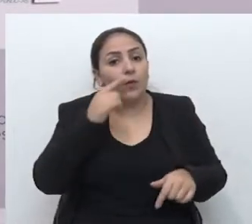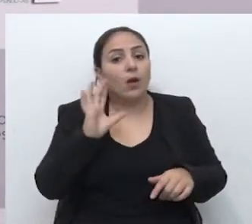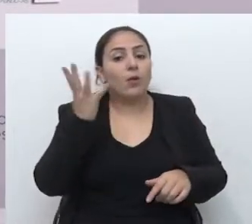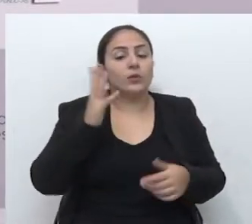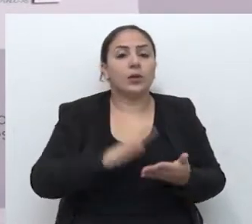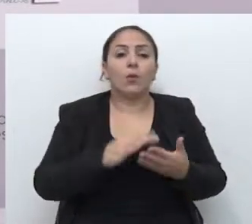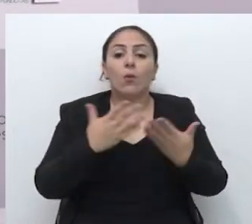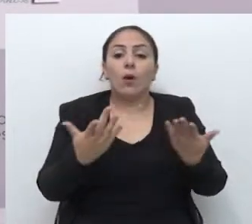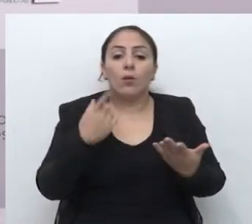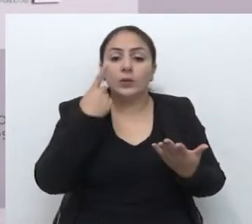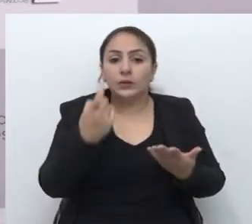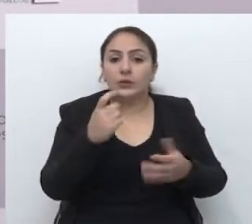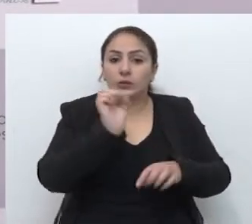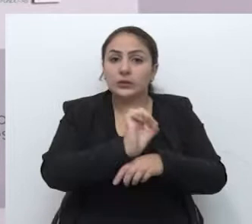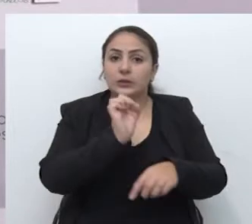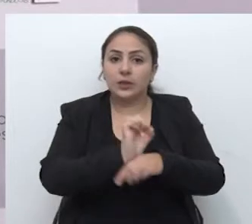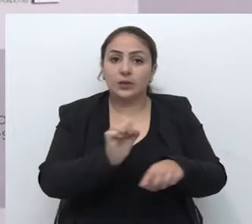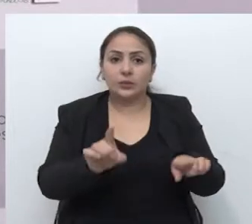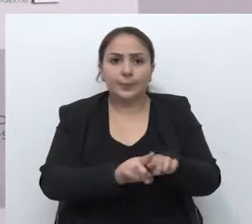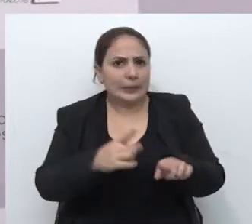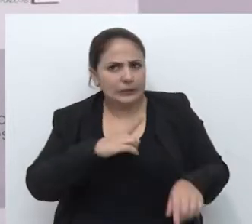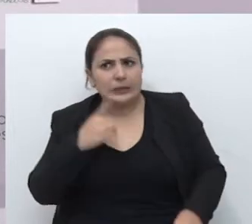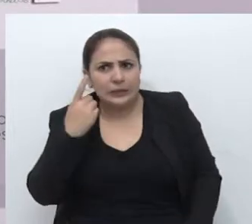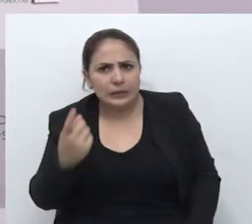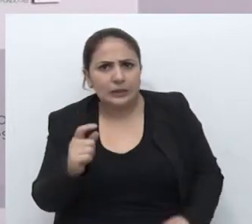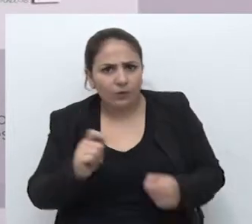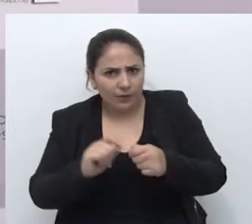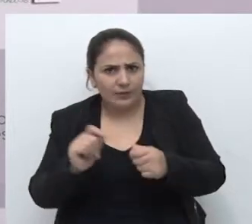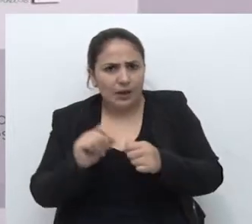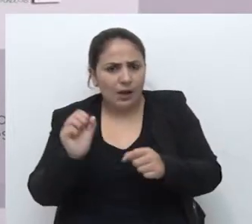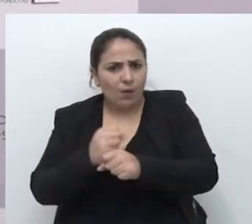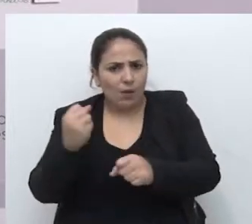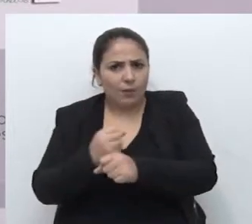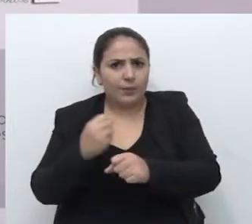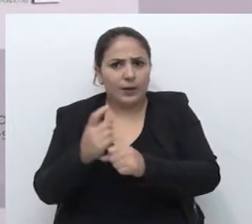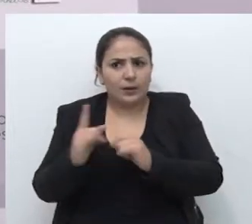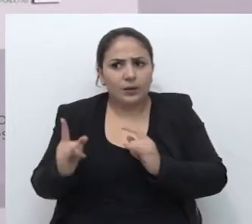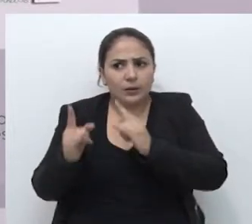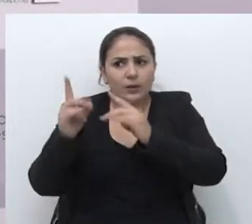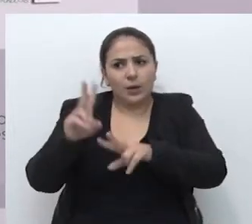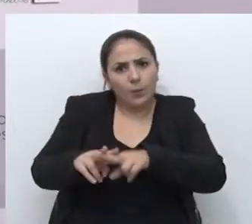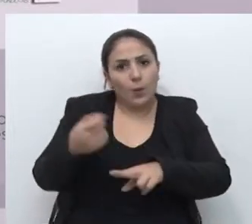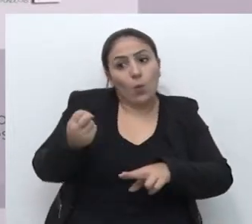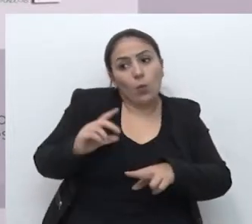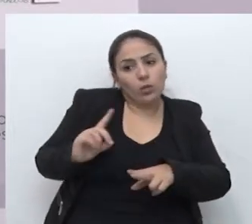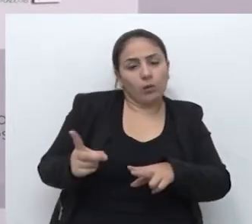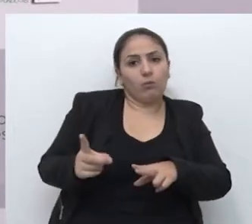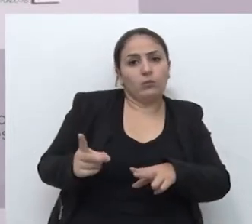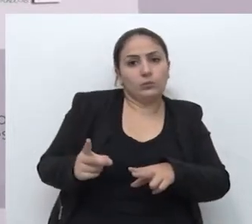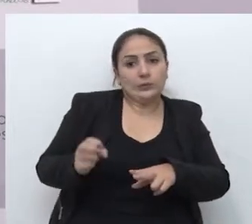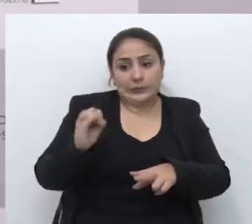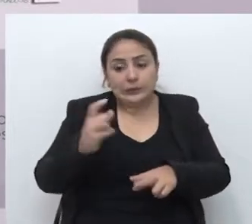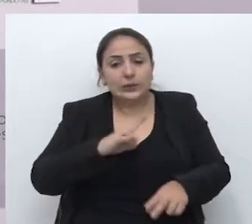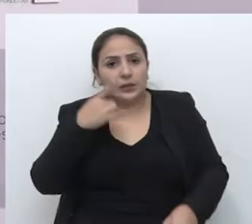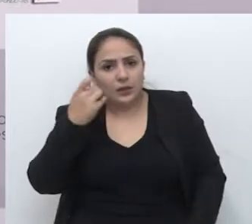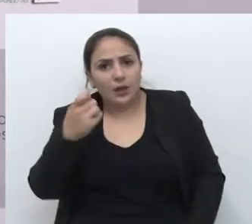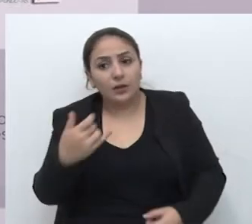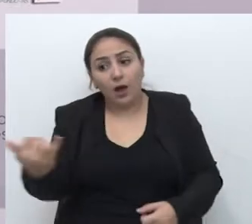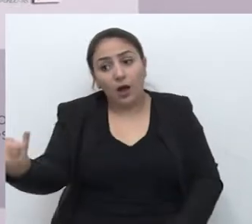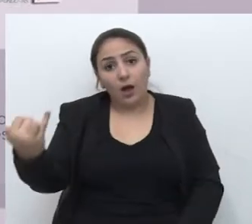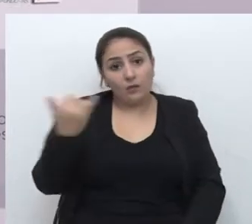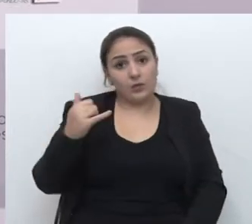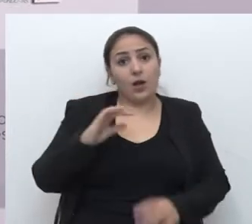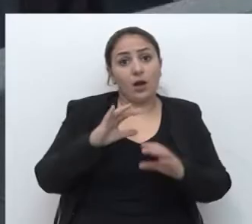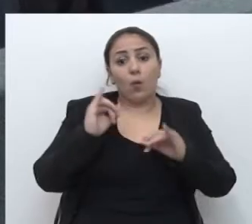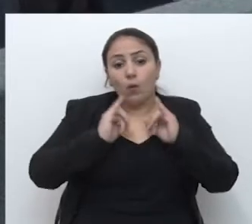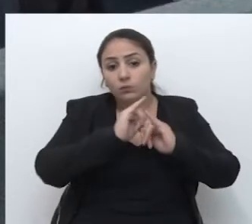está acontecendo, qual é o interesse do Estado nisso. O Estado tem interesse em fazer essa penitenciária ou não tem interesse? Se o Estado não tem interesse, tem que